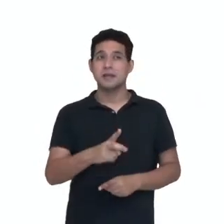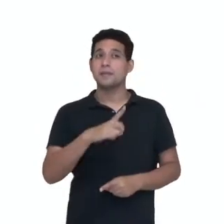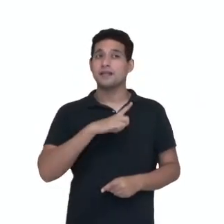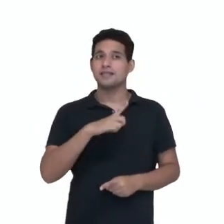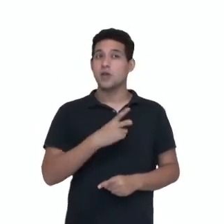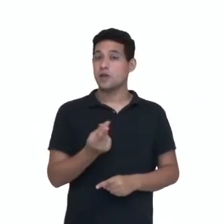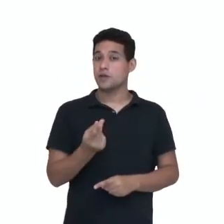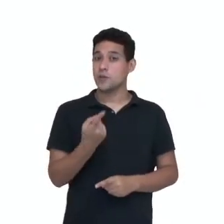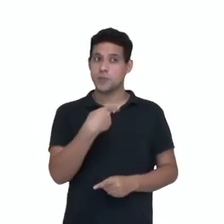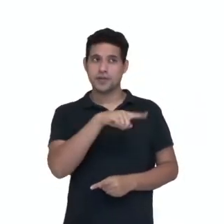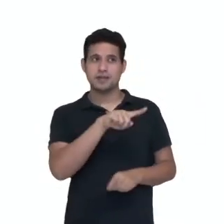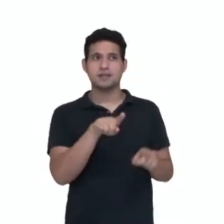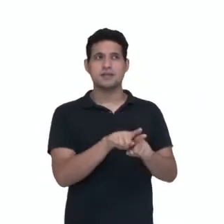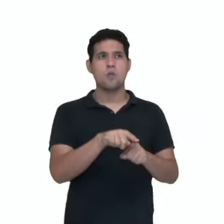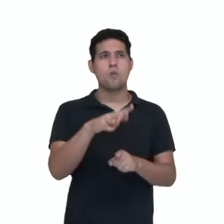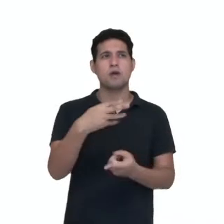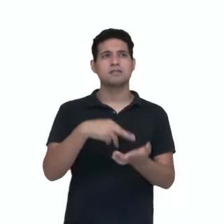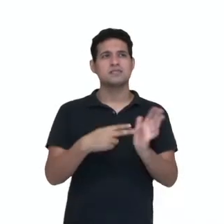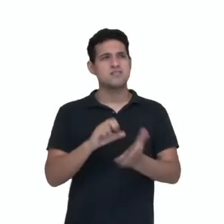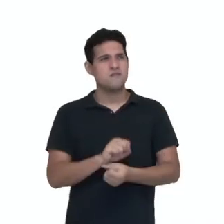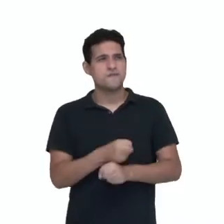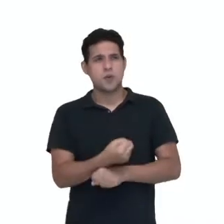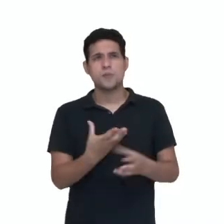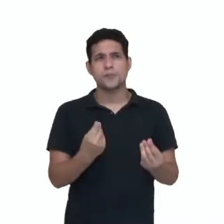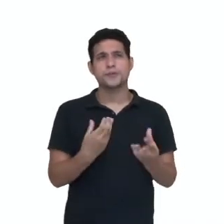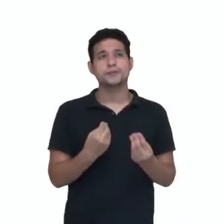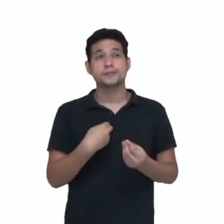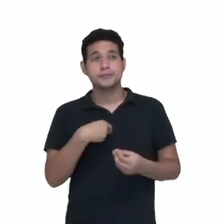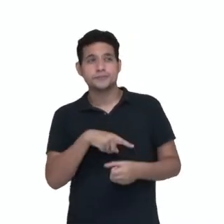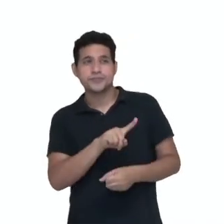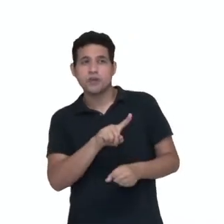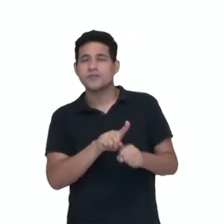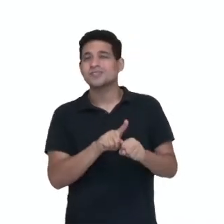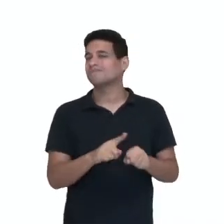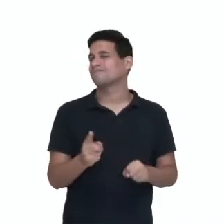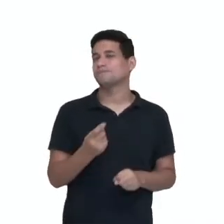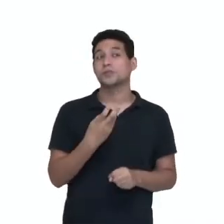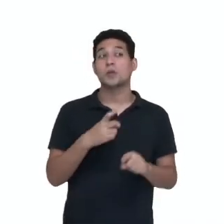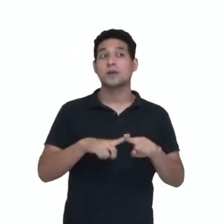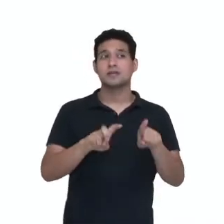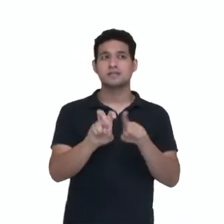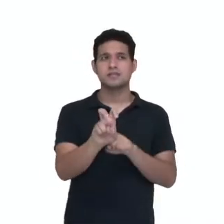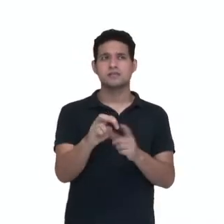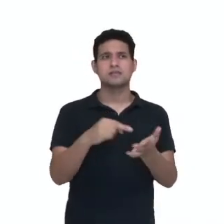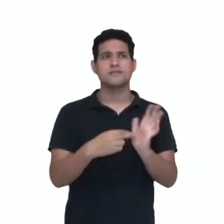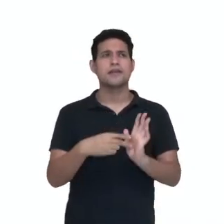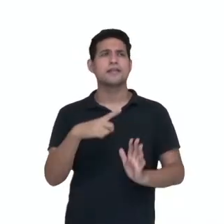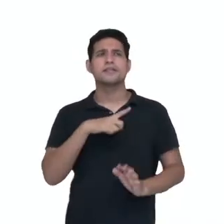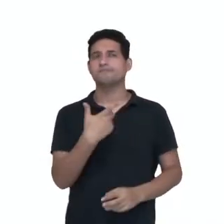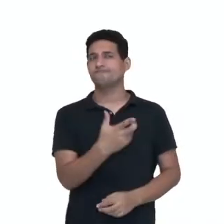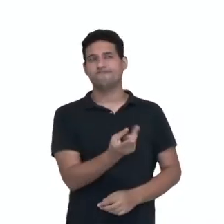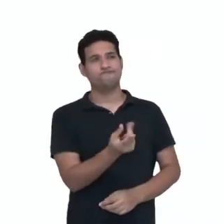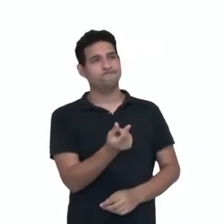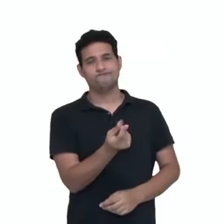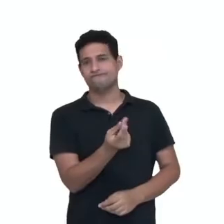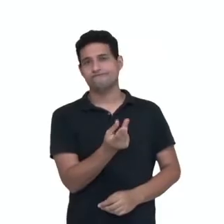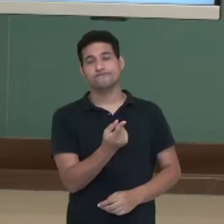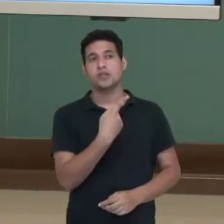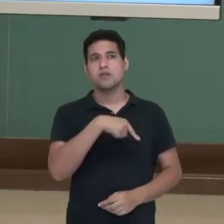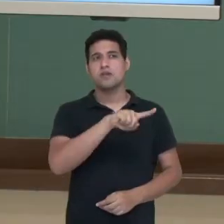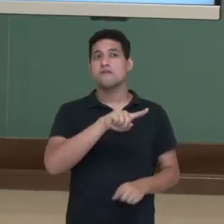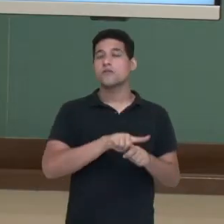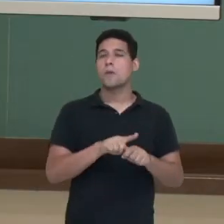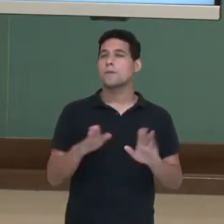Me esforzó mucho, sin embargo, eso no fue suficiente. E os 5, aunque não tenha plata, vou